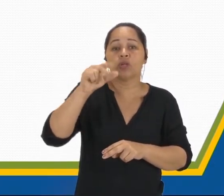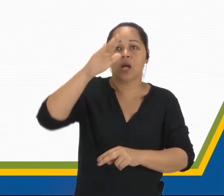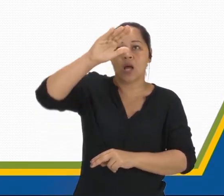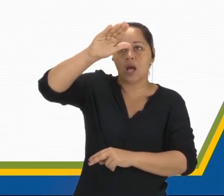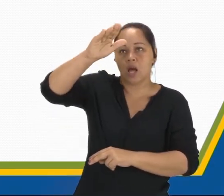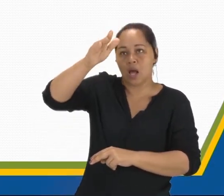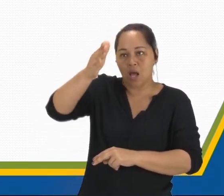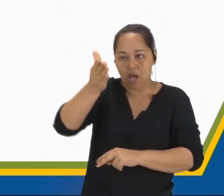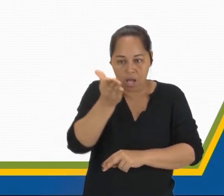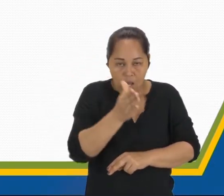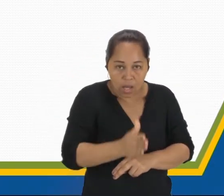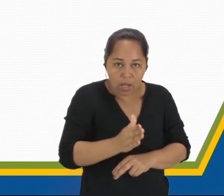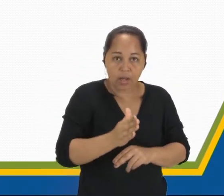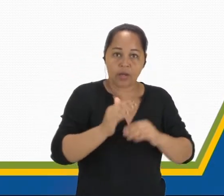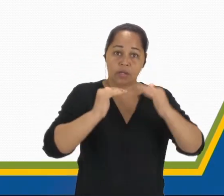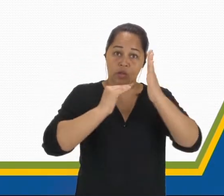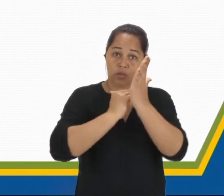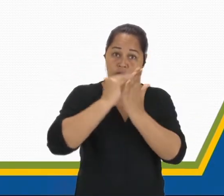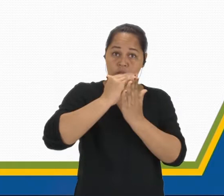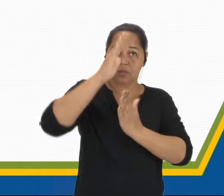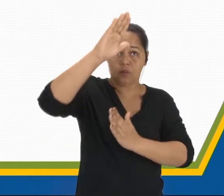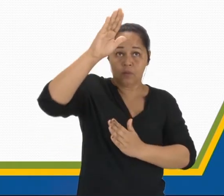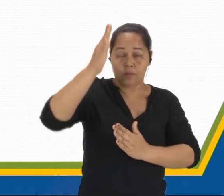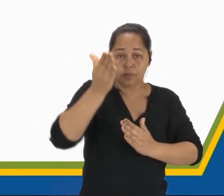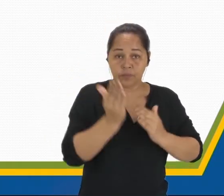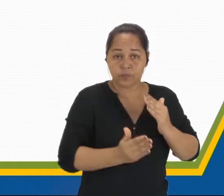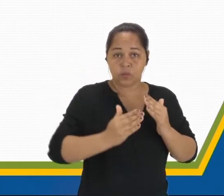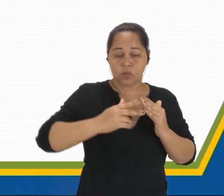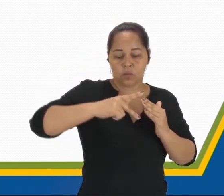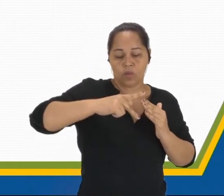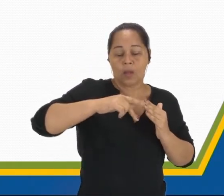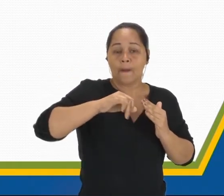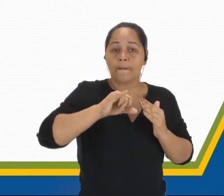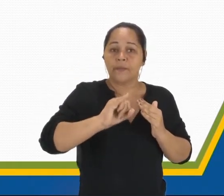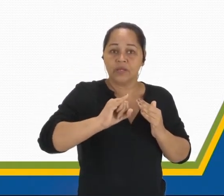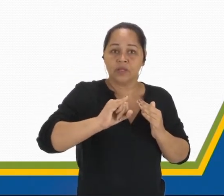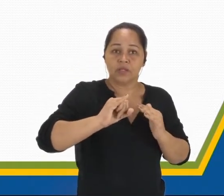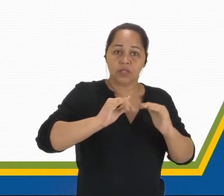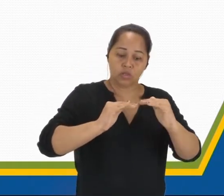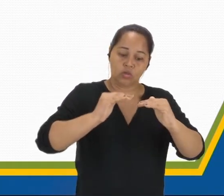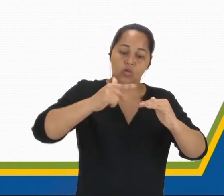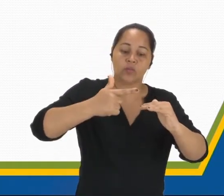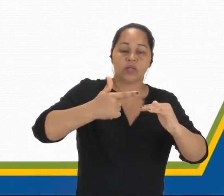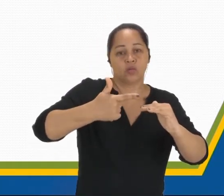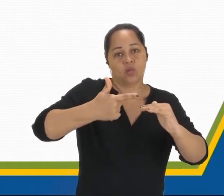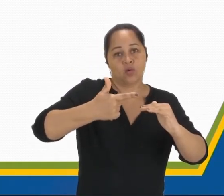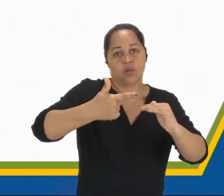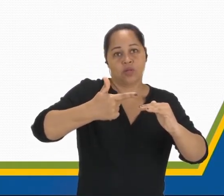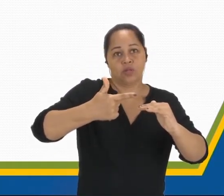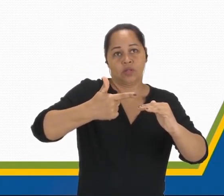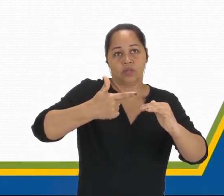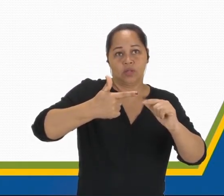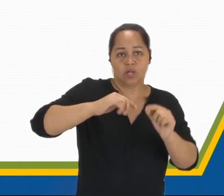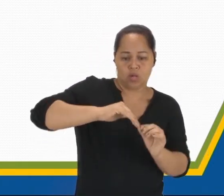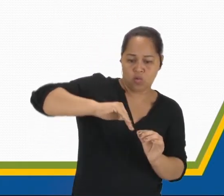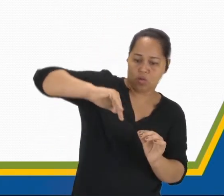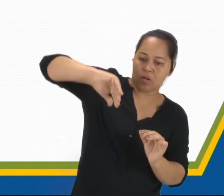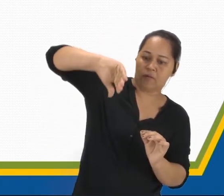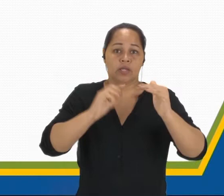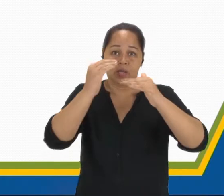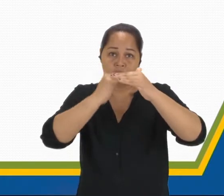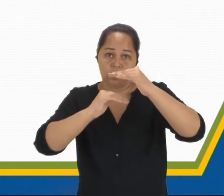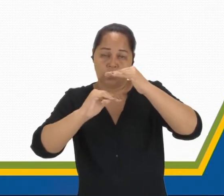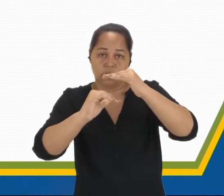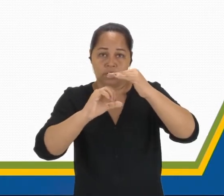que aqui, no caso, é o π sobre 2, então para o π sobre 2, o gráfico não vai conseguir tocar.